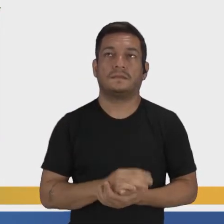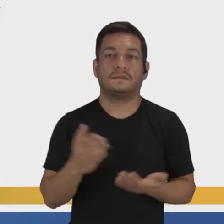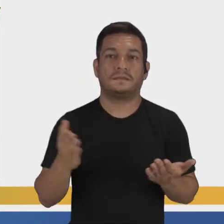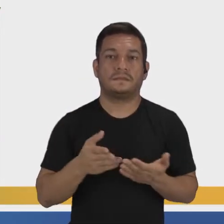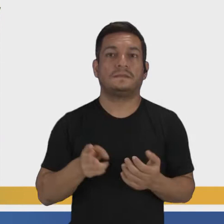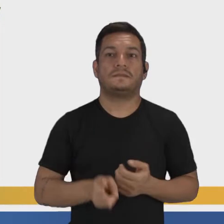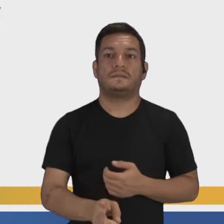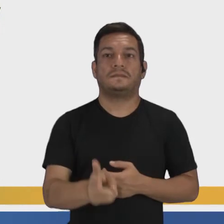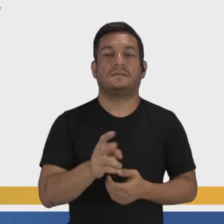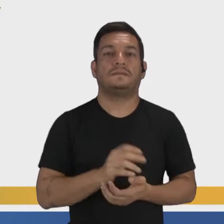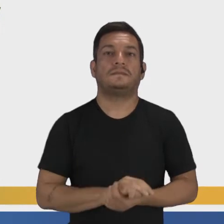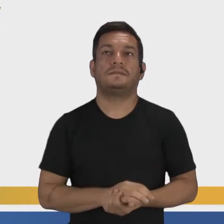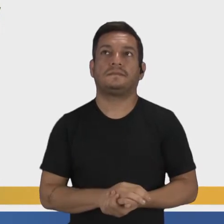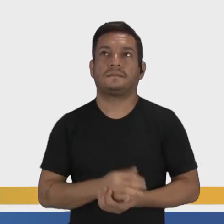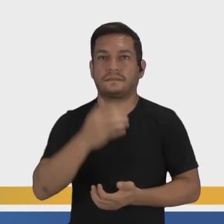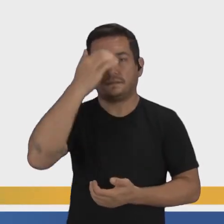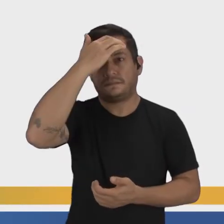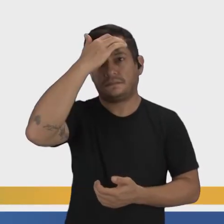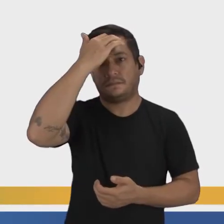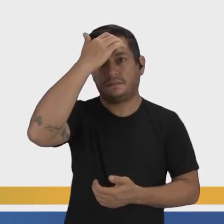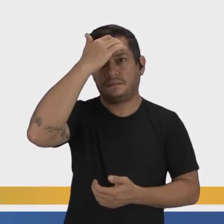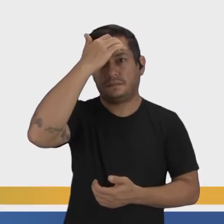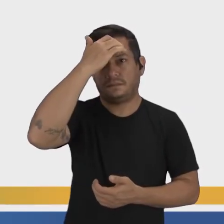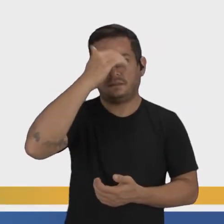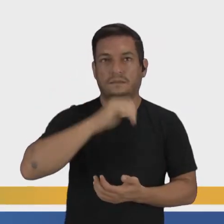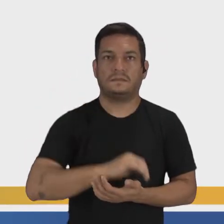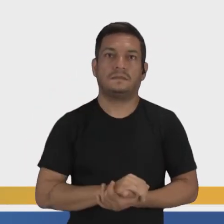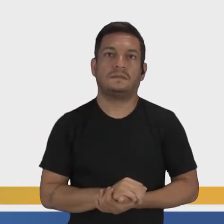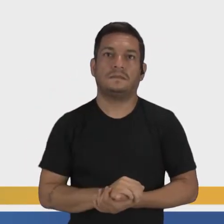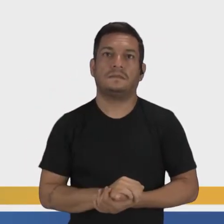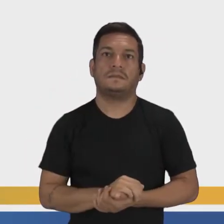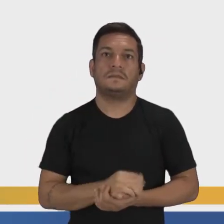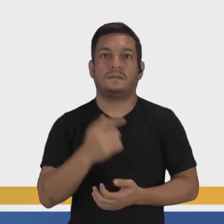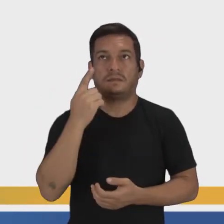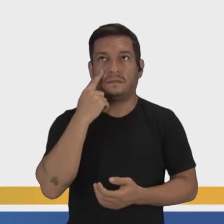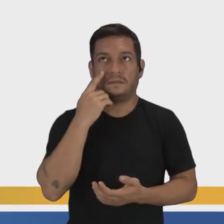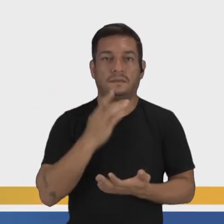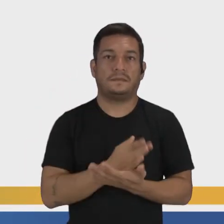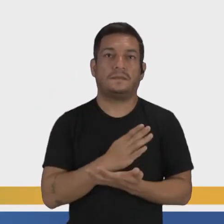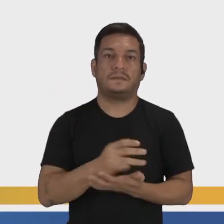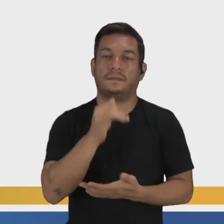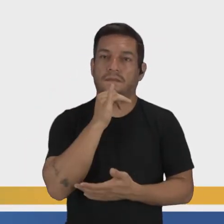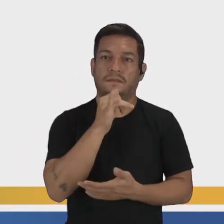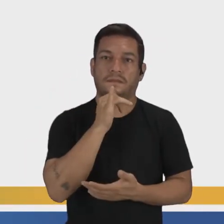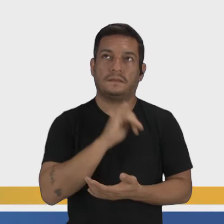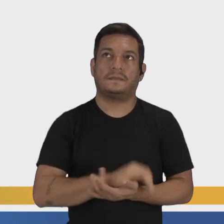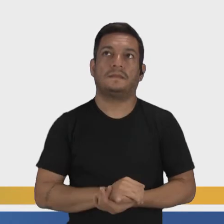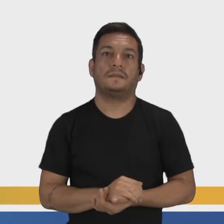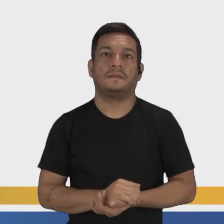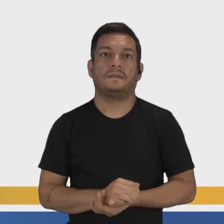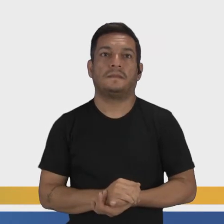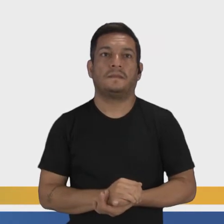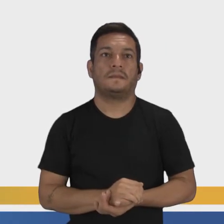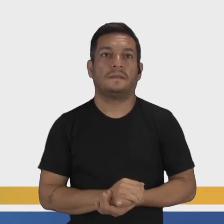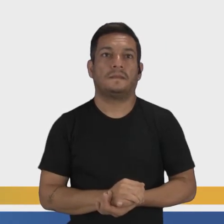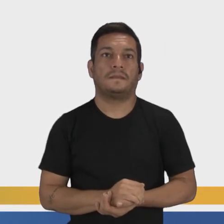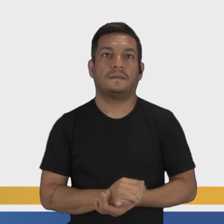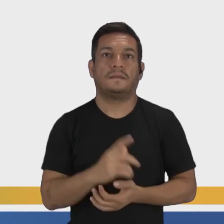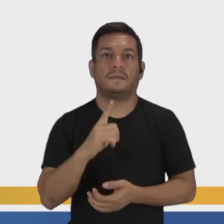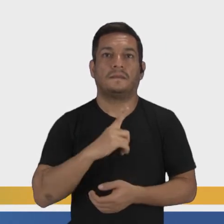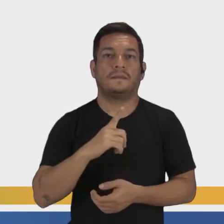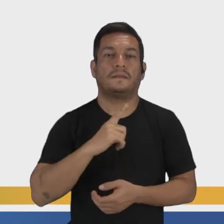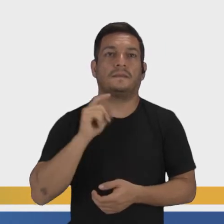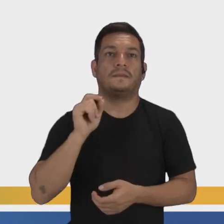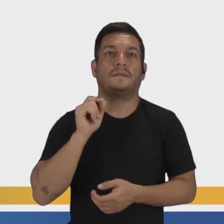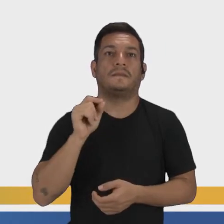dar continuidade ao nosso tema. Vamos ver alguns exemplos nesse caso. Temos